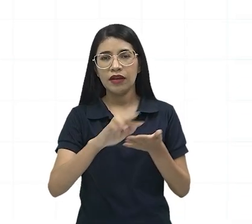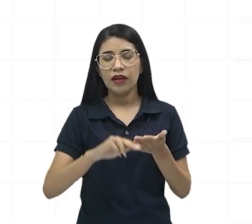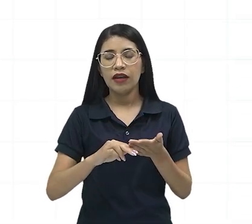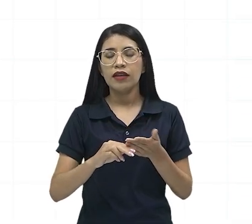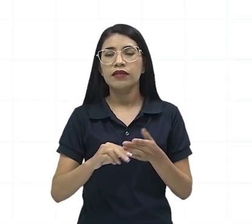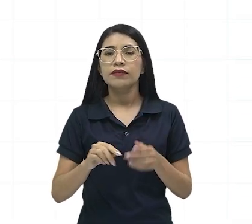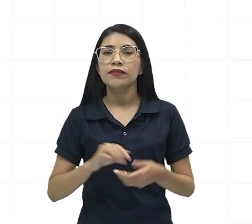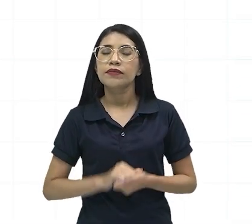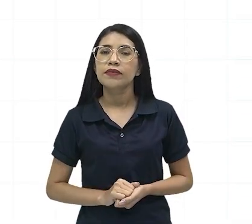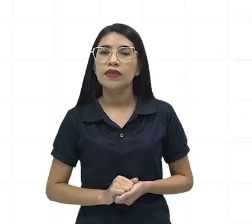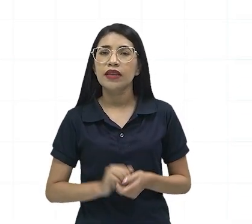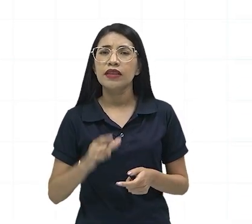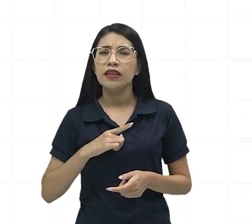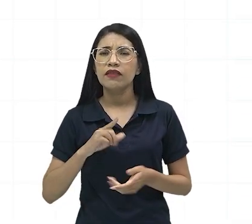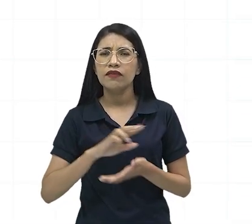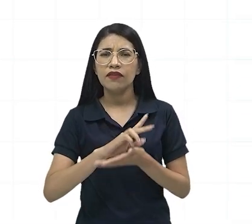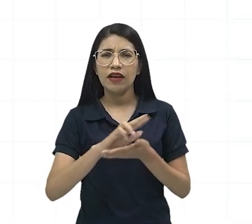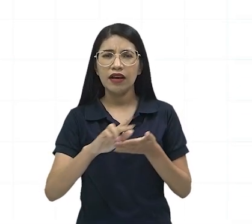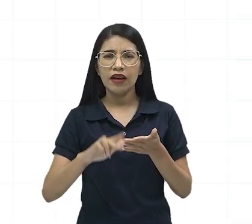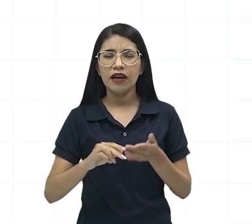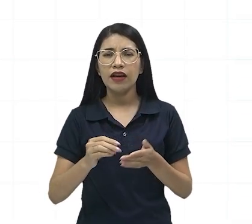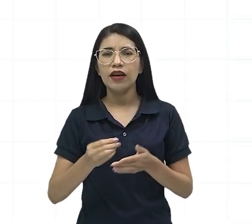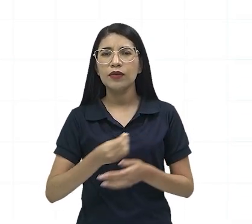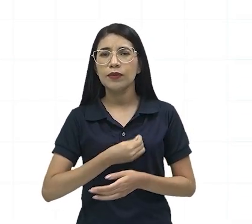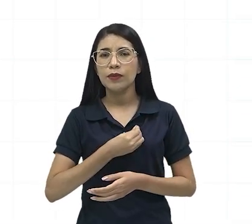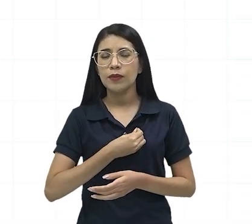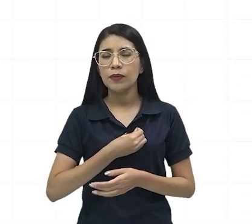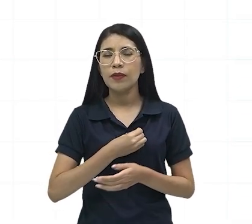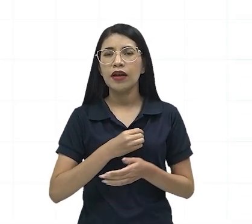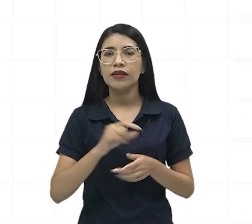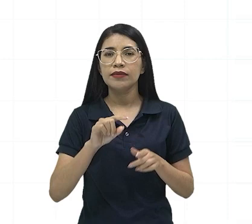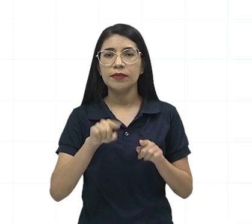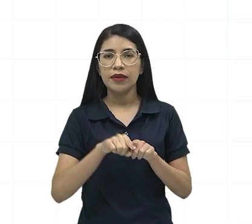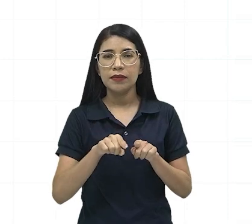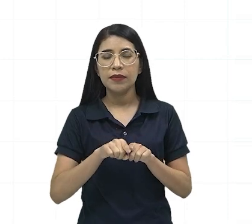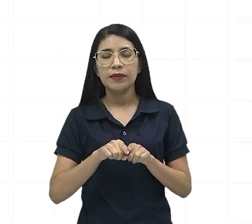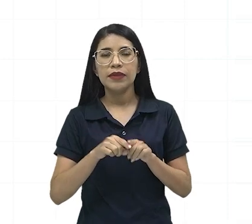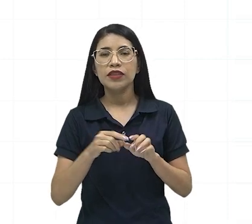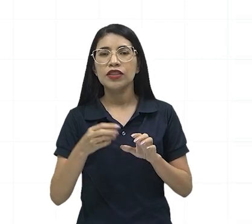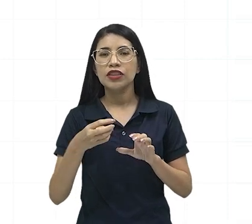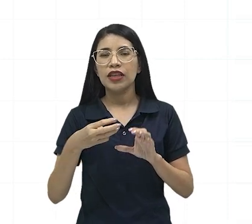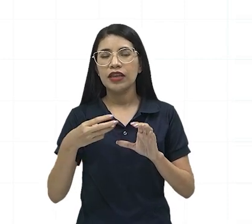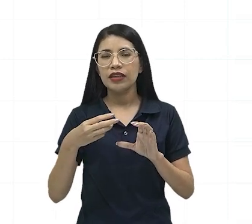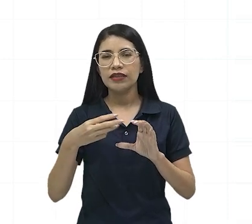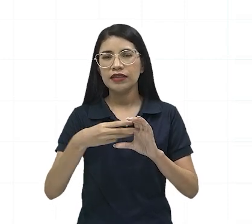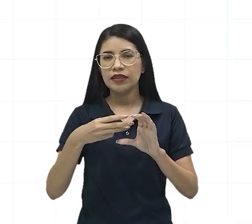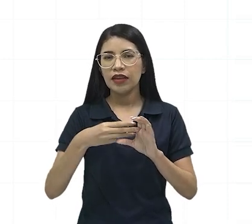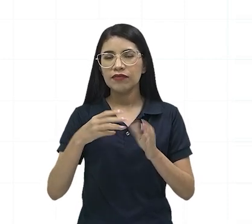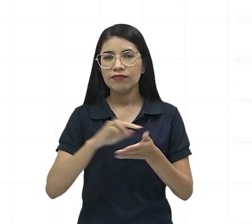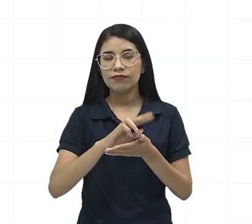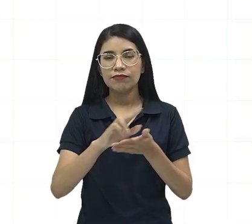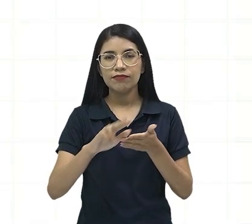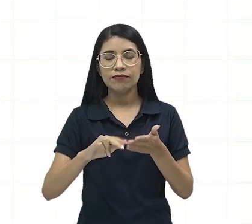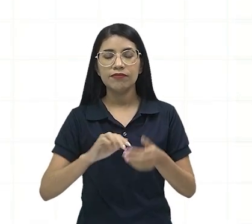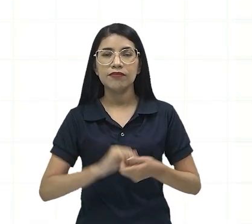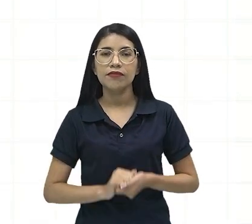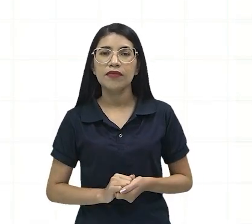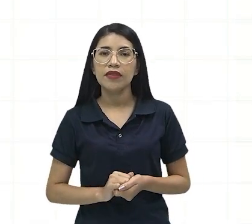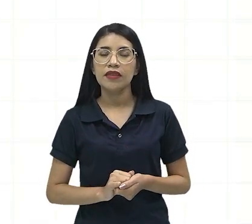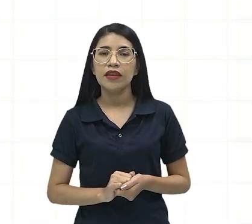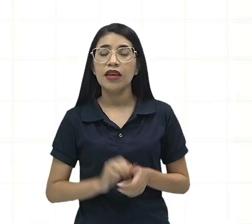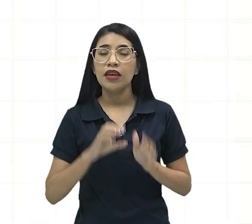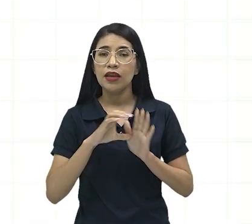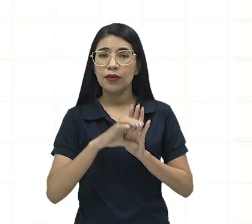uma enorme diversidade de organismos multicelulares. E aí aqui nós já temos